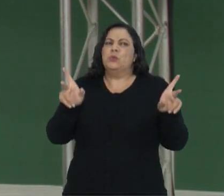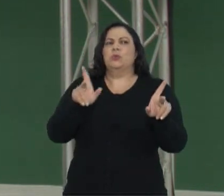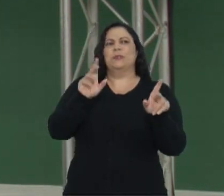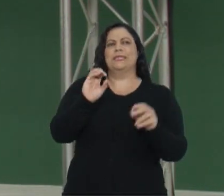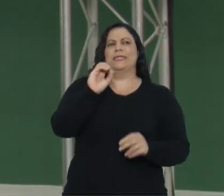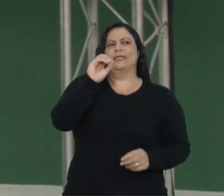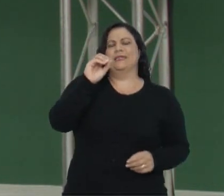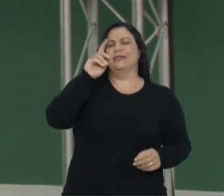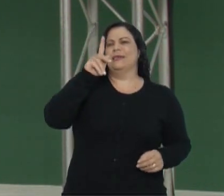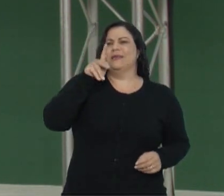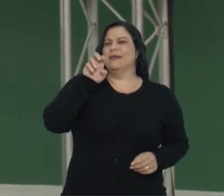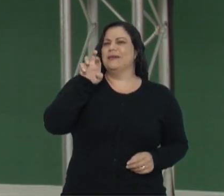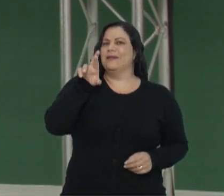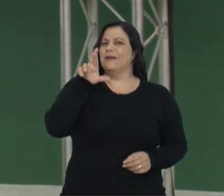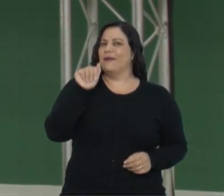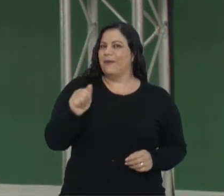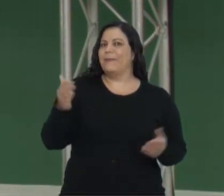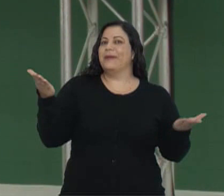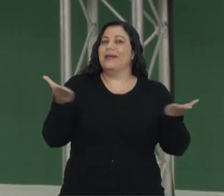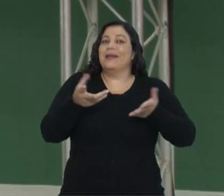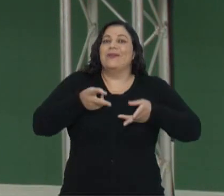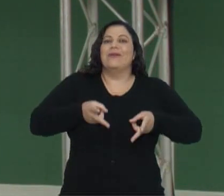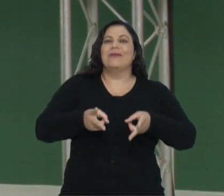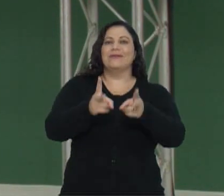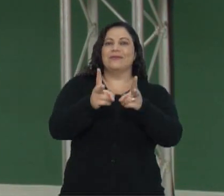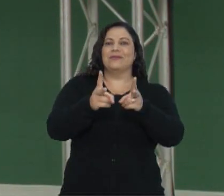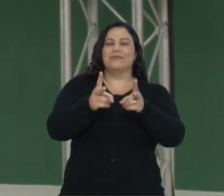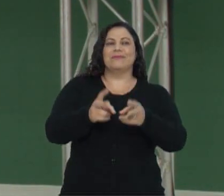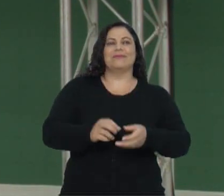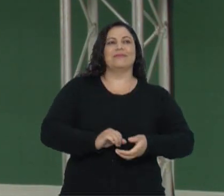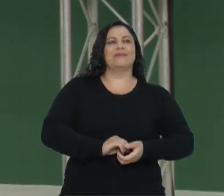slide. Vamos agora para frente, né?